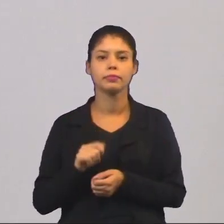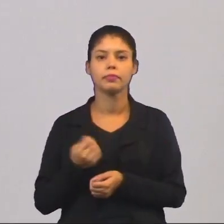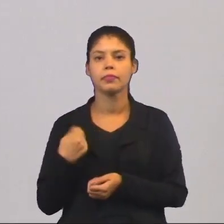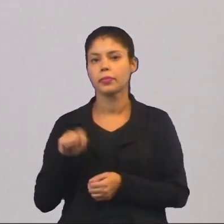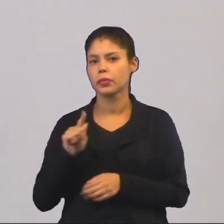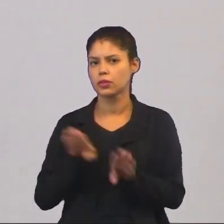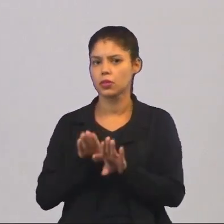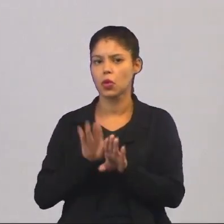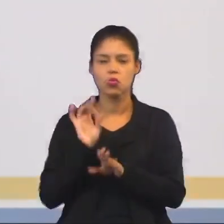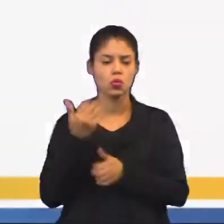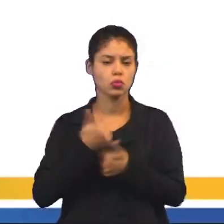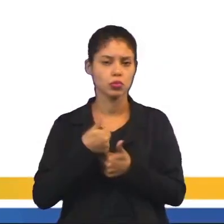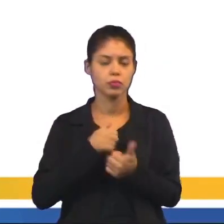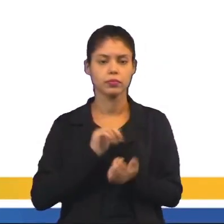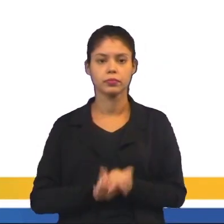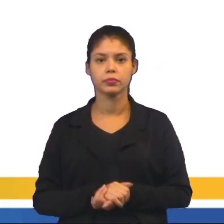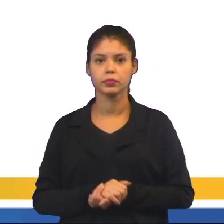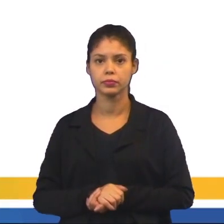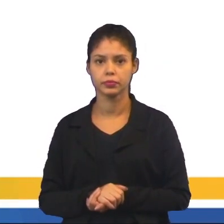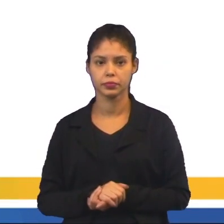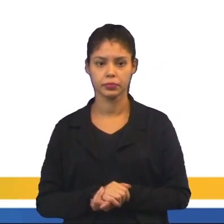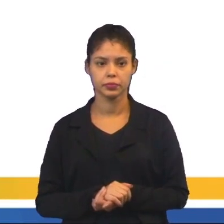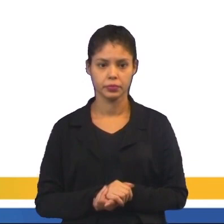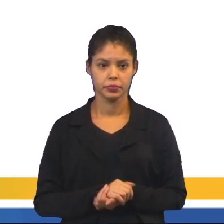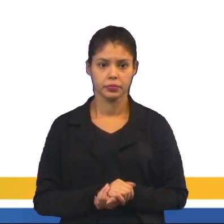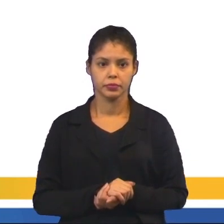nenhum. Tudo bem? Então vamos lá.